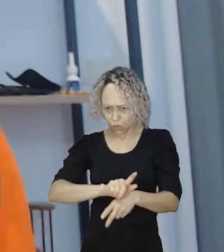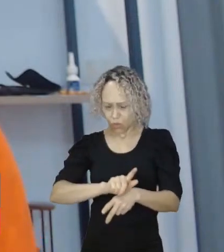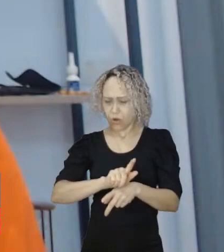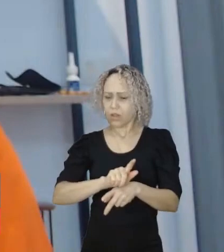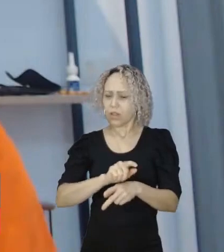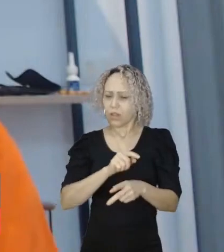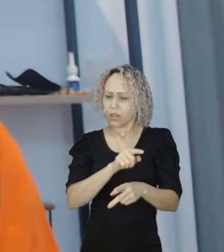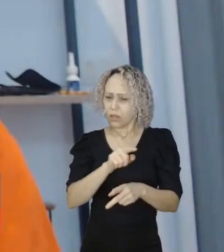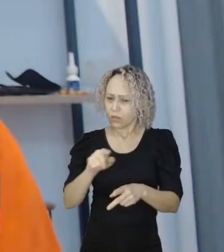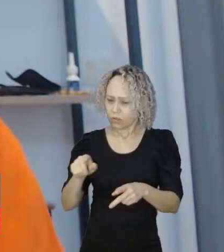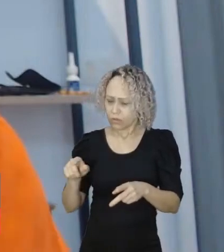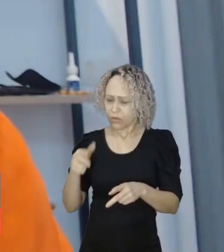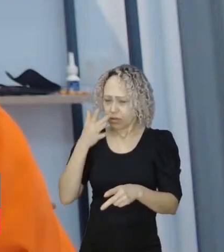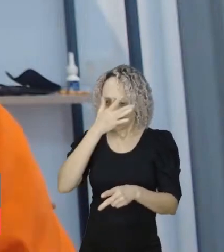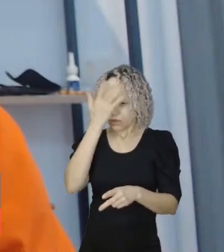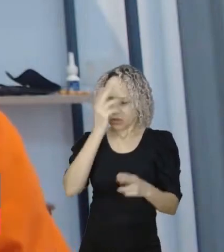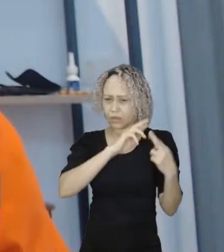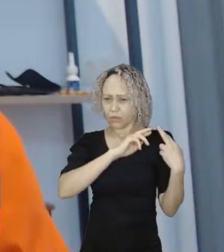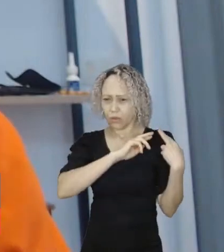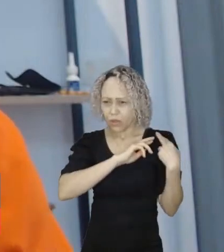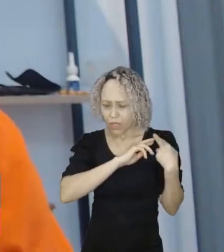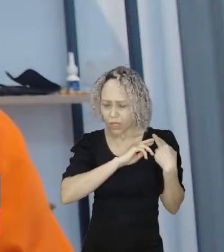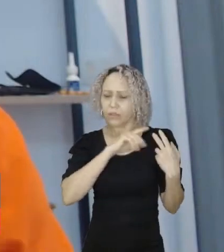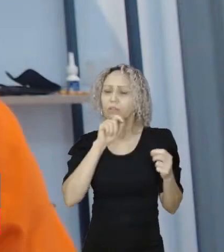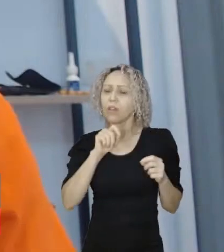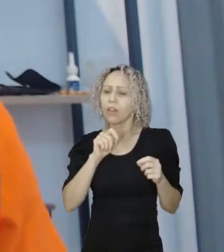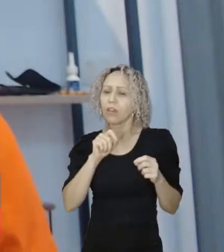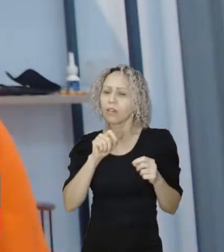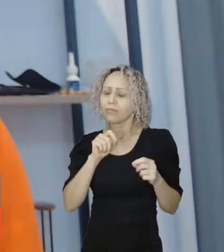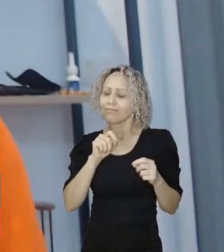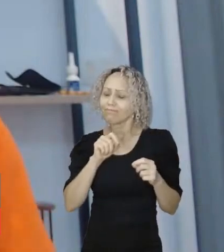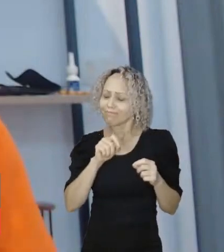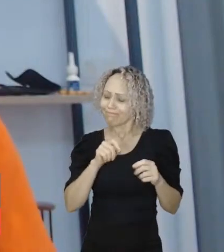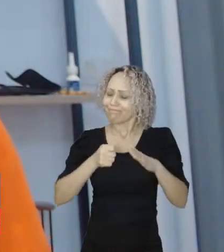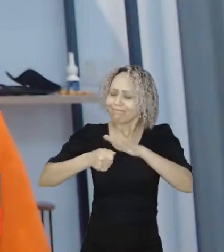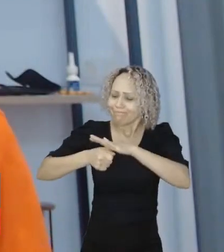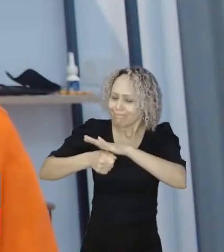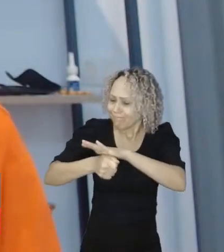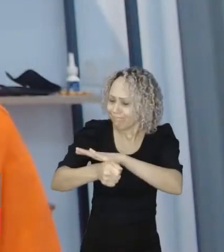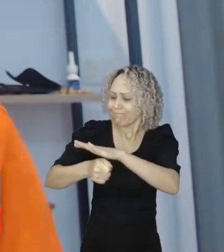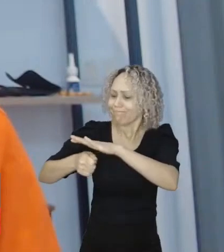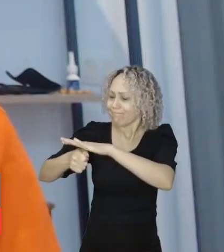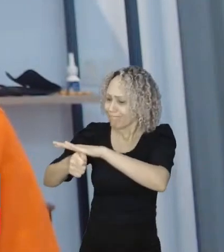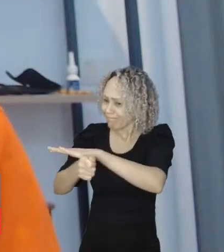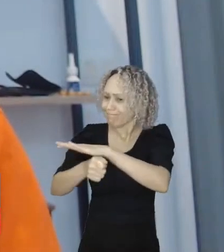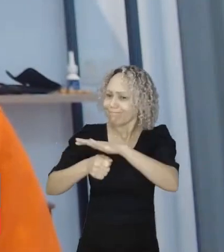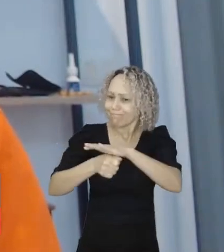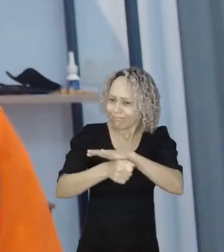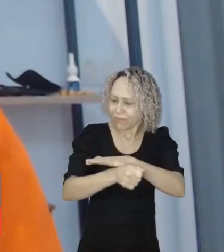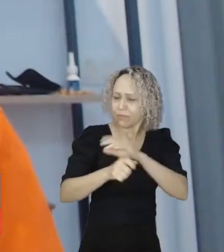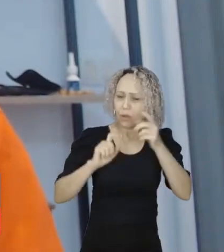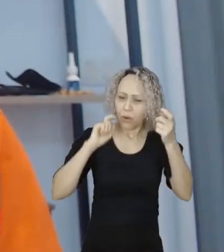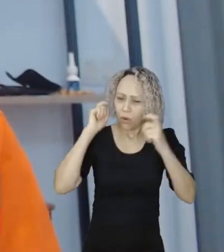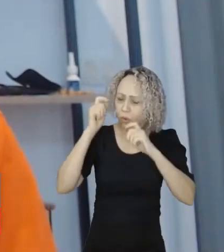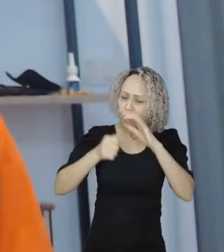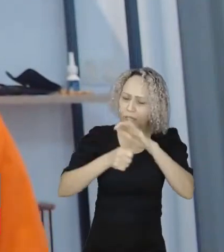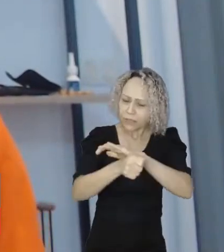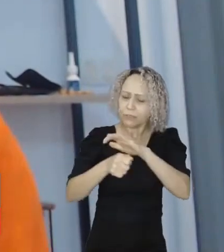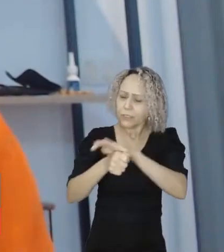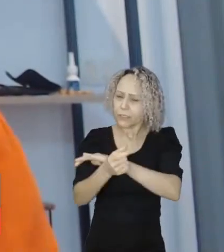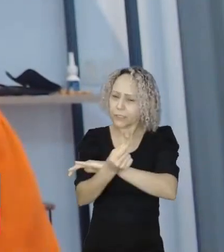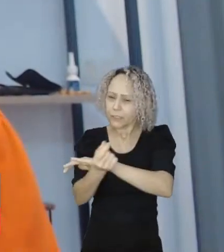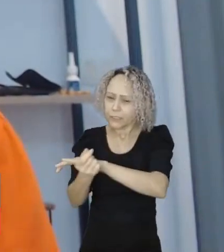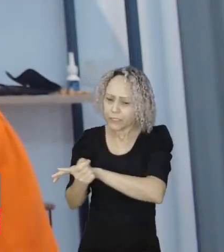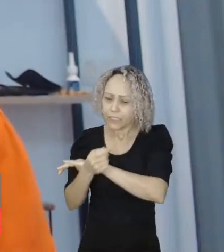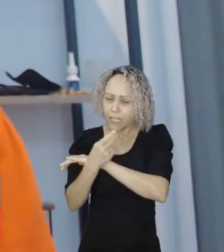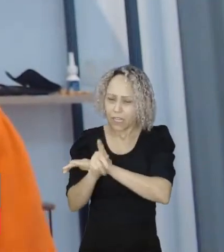os investimentos da Petrobras aqui no Brasil, e isso é importantíssimo para um processo de geração de emprego, renda